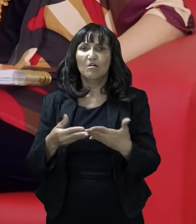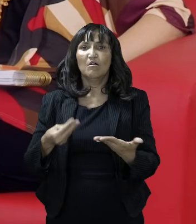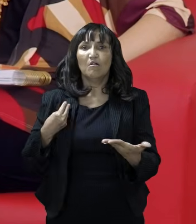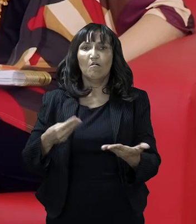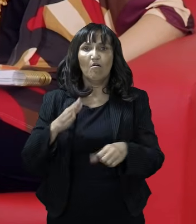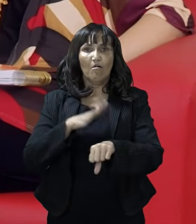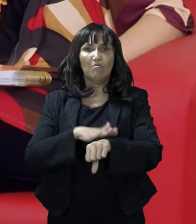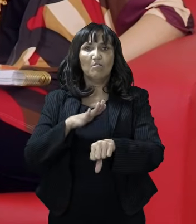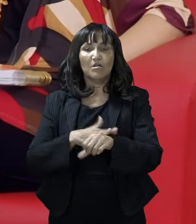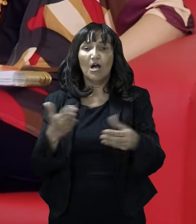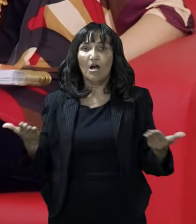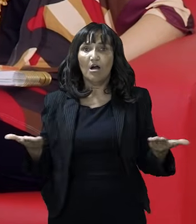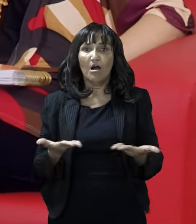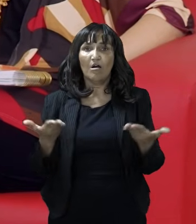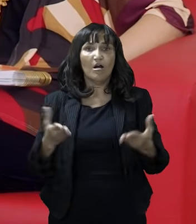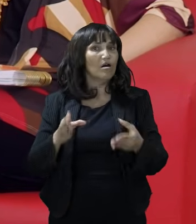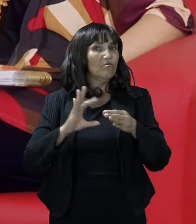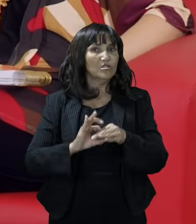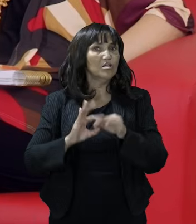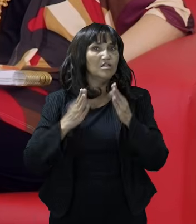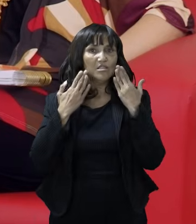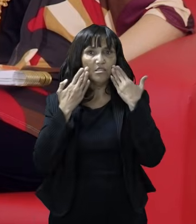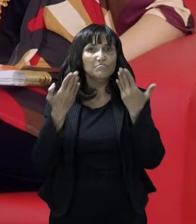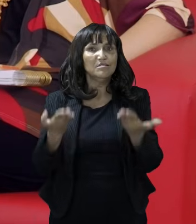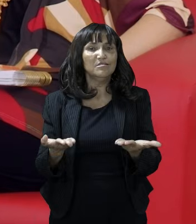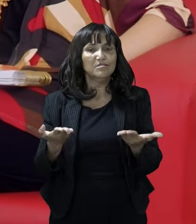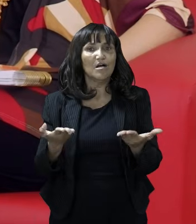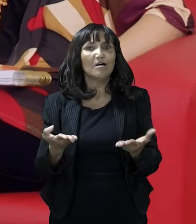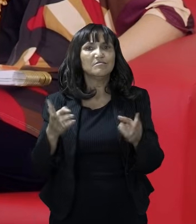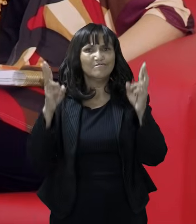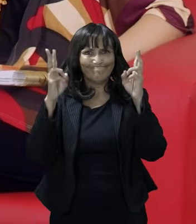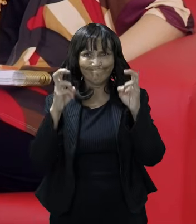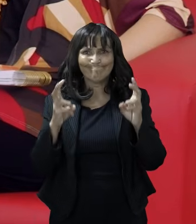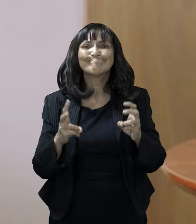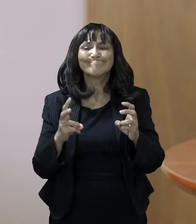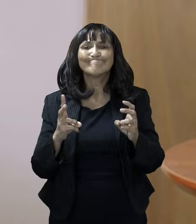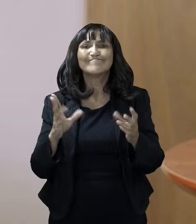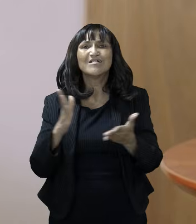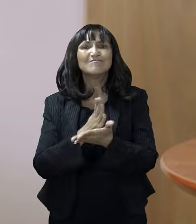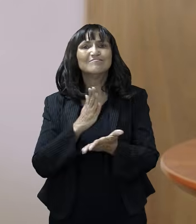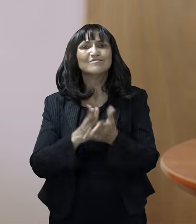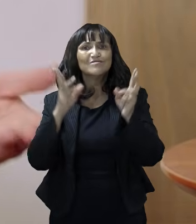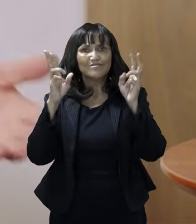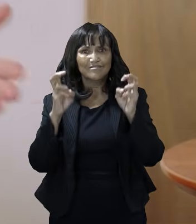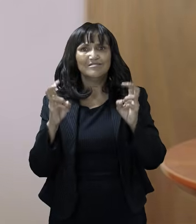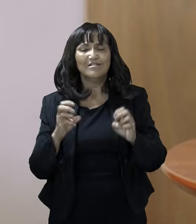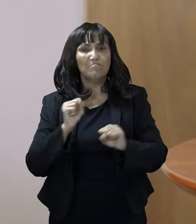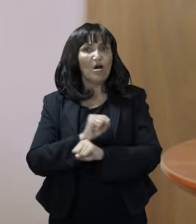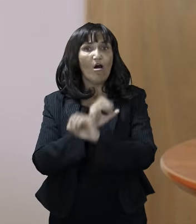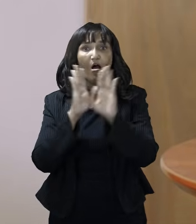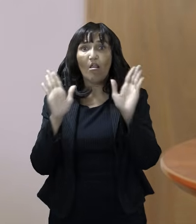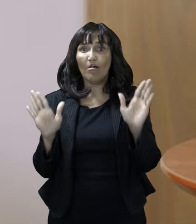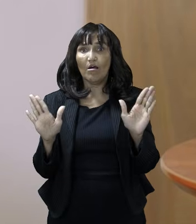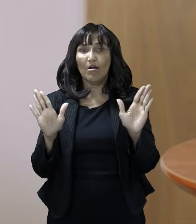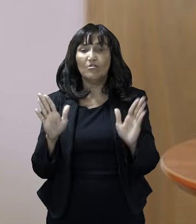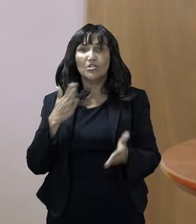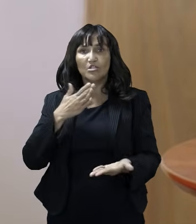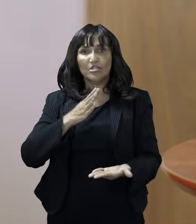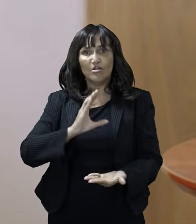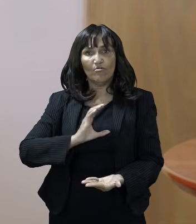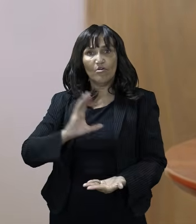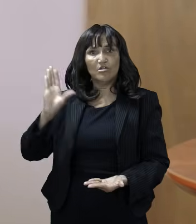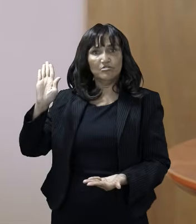vai ser dessa vez que nós vamos deixar de apresentar. Então o PT, e tem alguns temas que é evidente que o candidato é o presidente